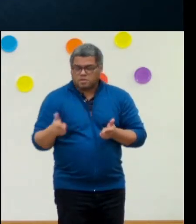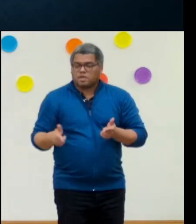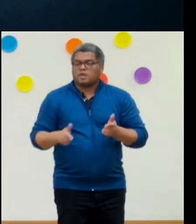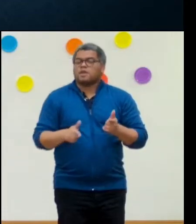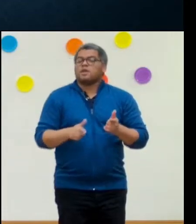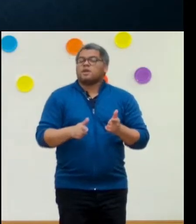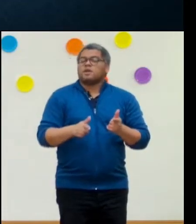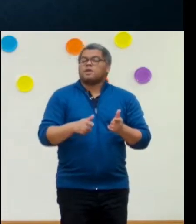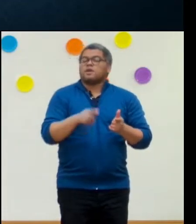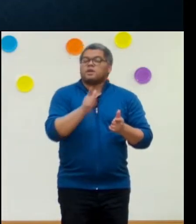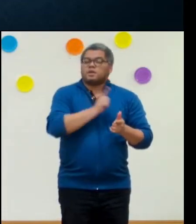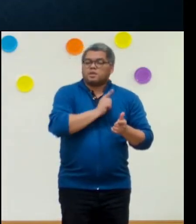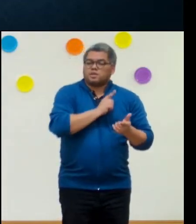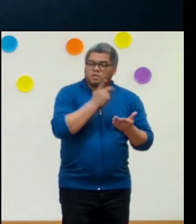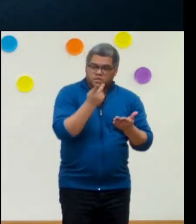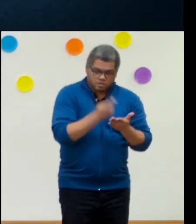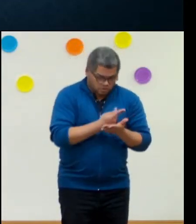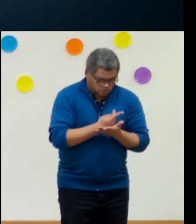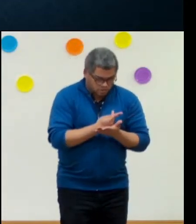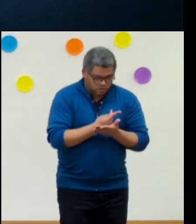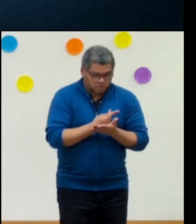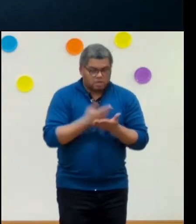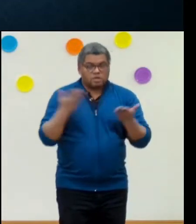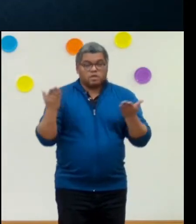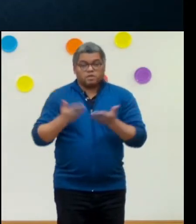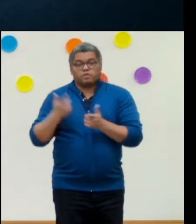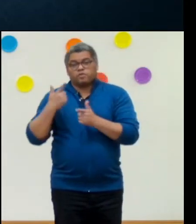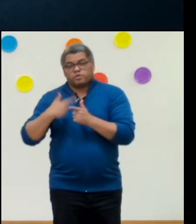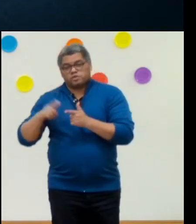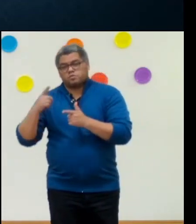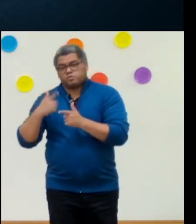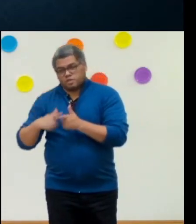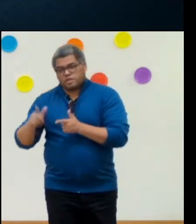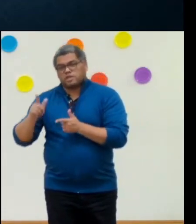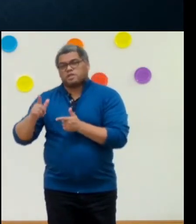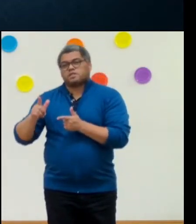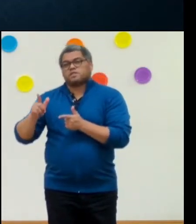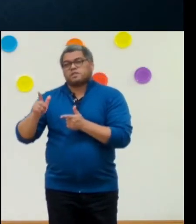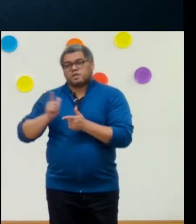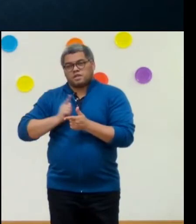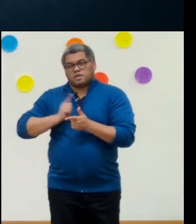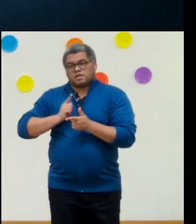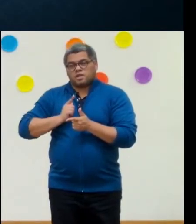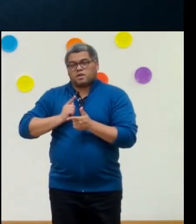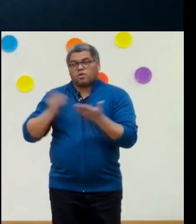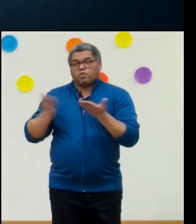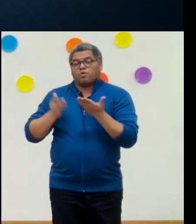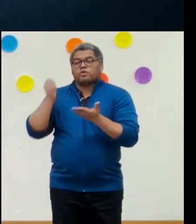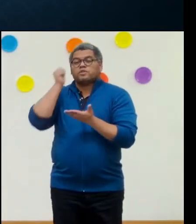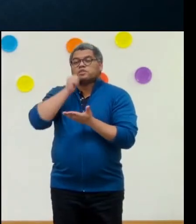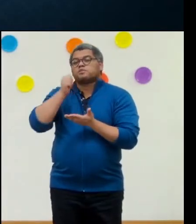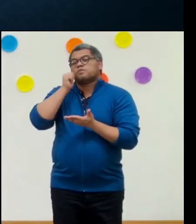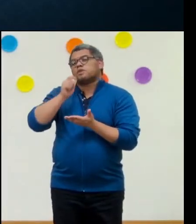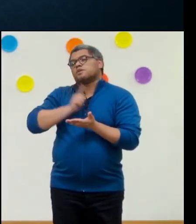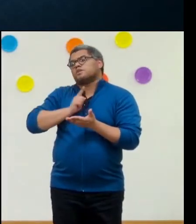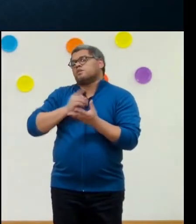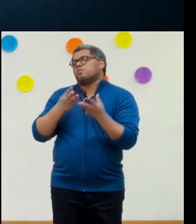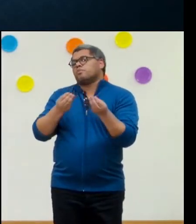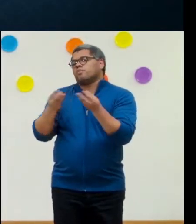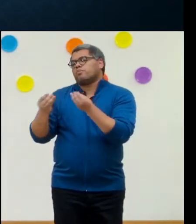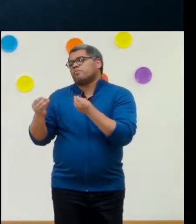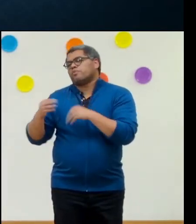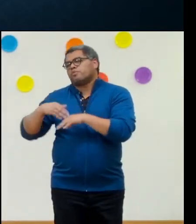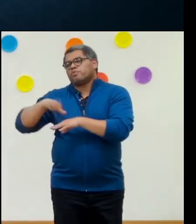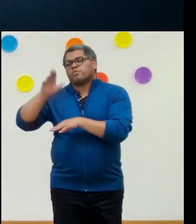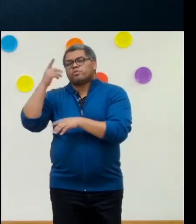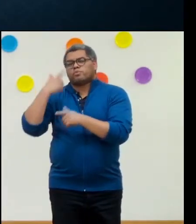tranquilo. Porque o mundo não brinca. Eu trouxe esses dados e essas informações justamente para chocar você. O quanto